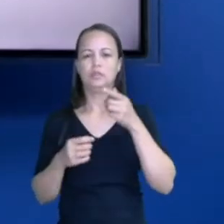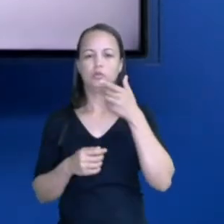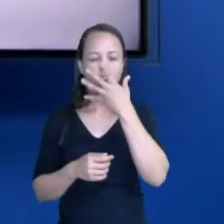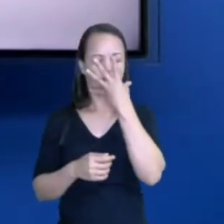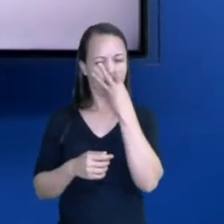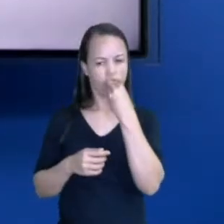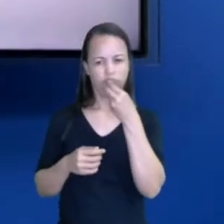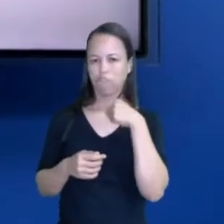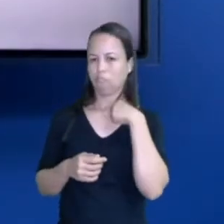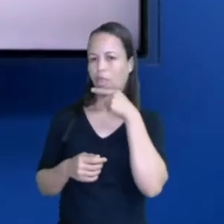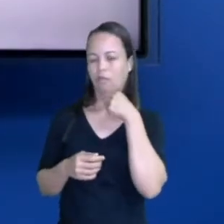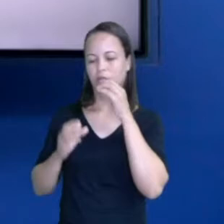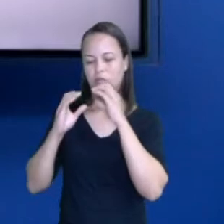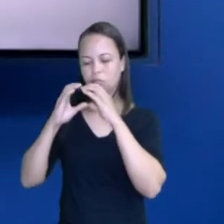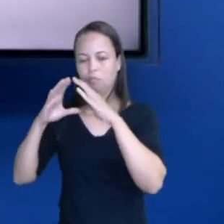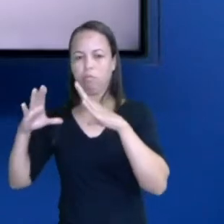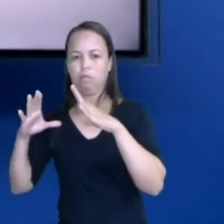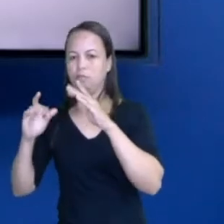conseguiu derrubar.